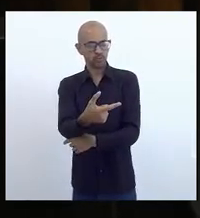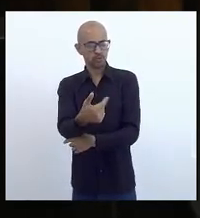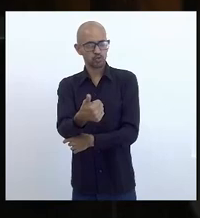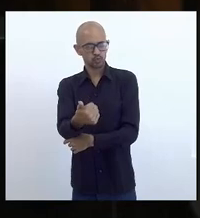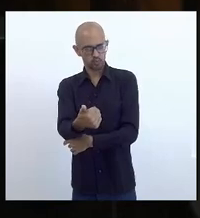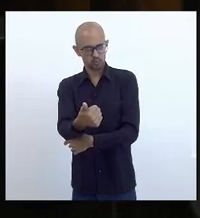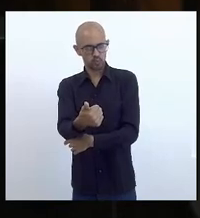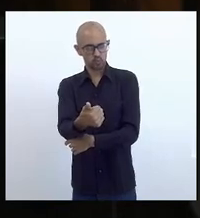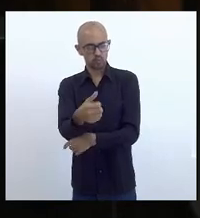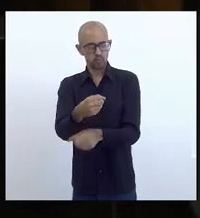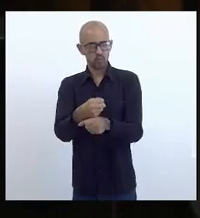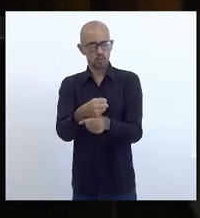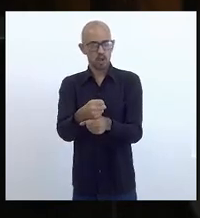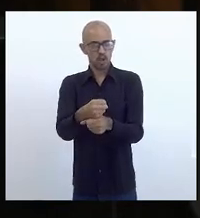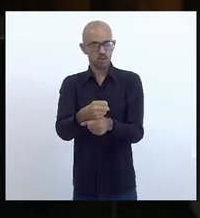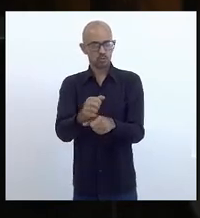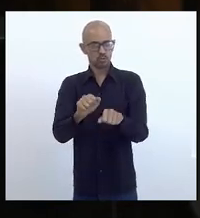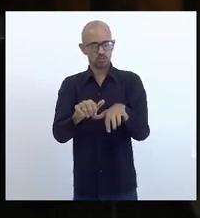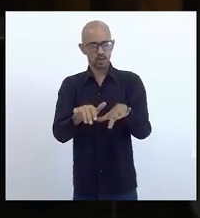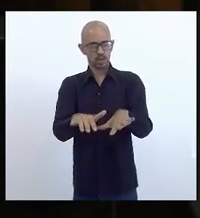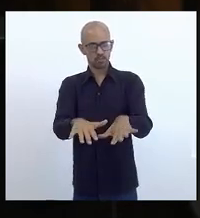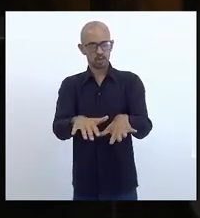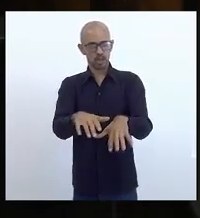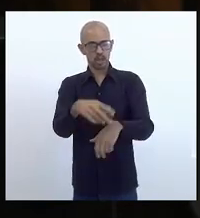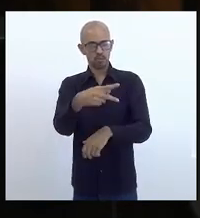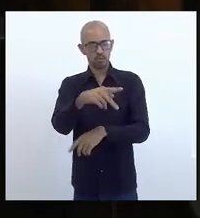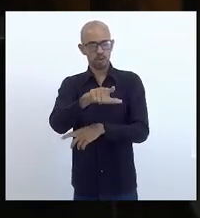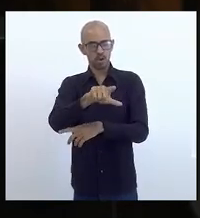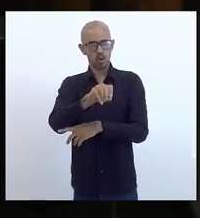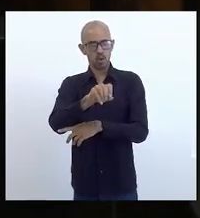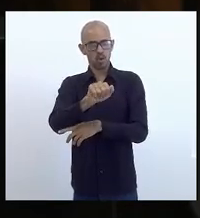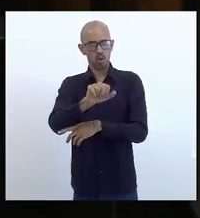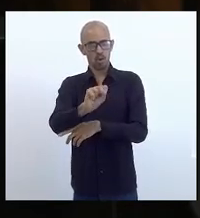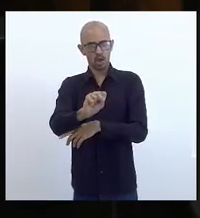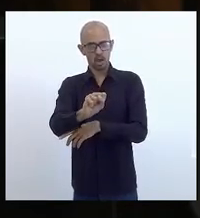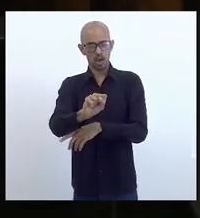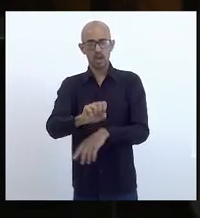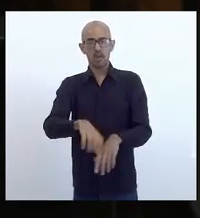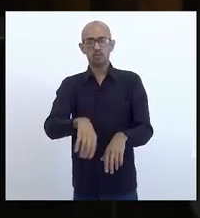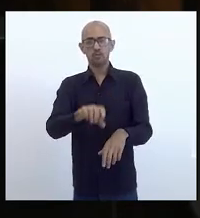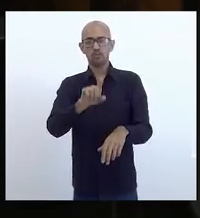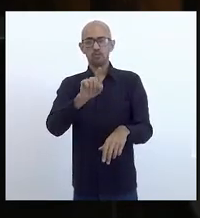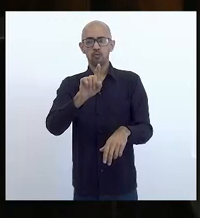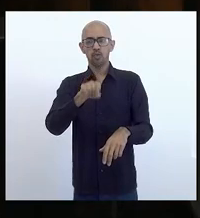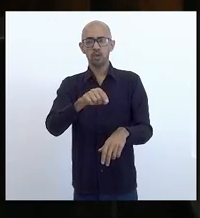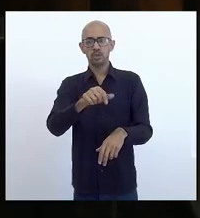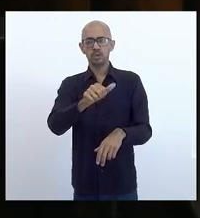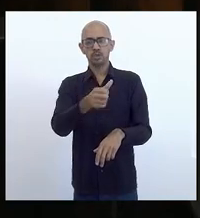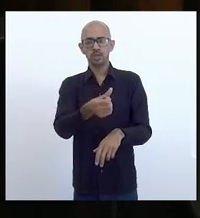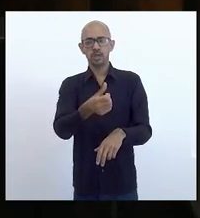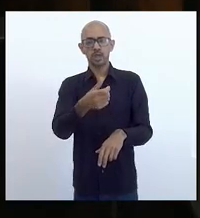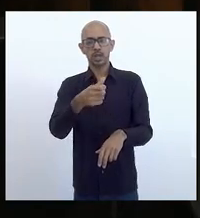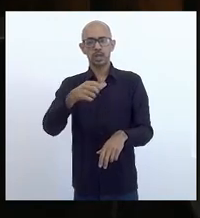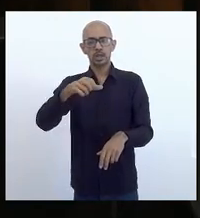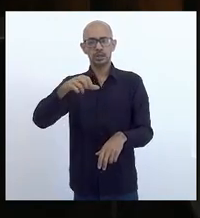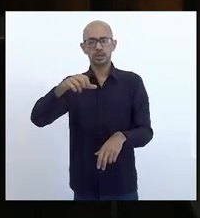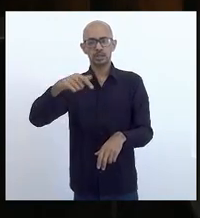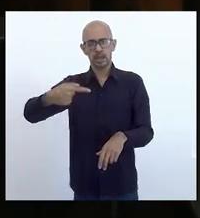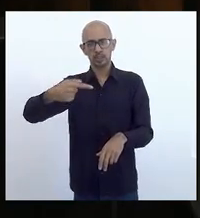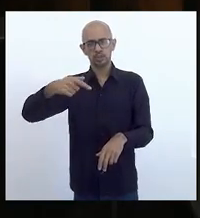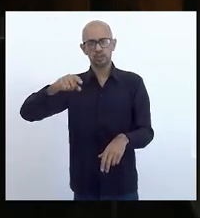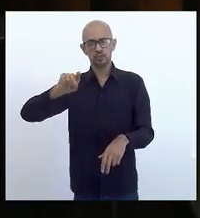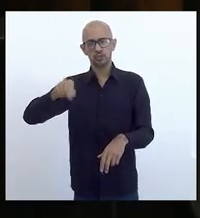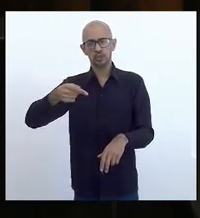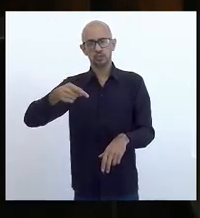a piloa foi de 66,9 bilhões de reais. Agora, em 22, a